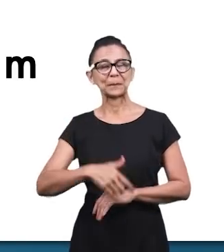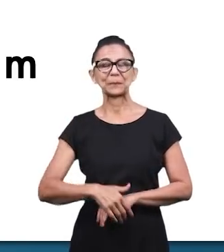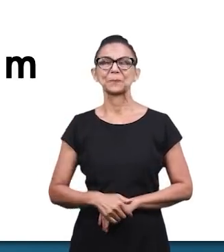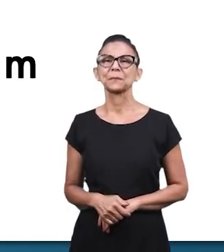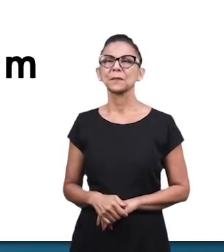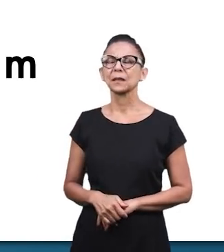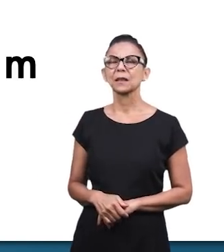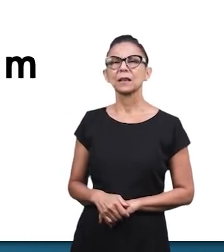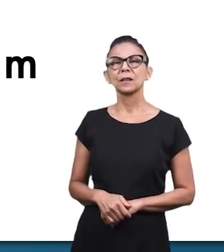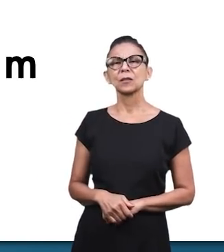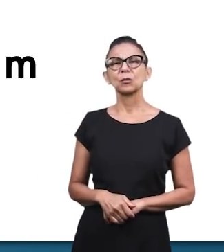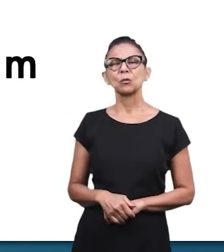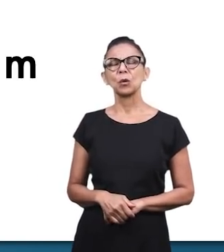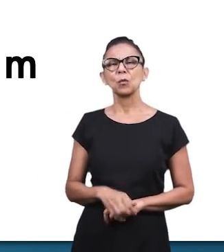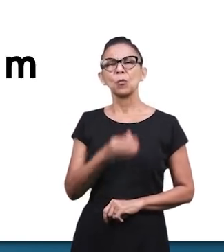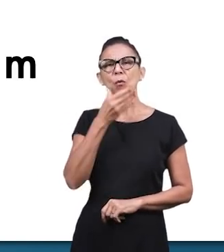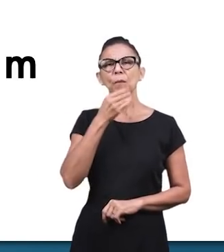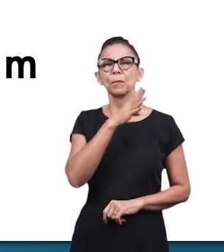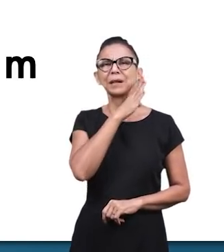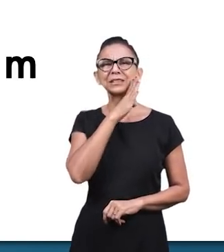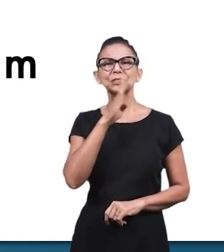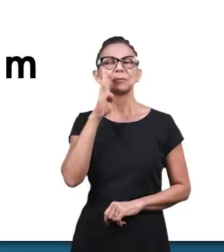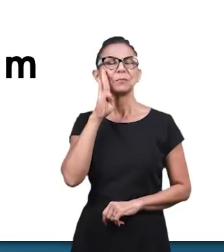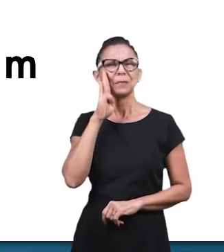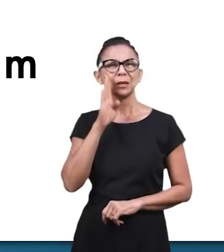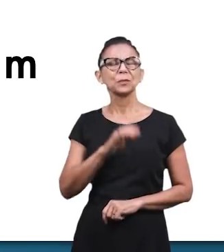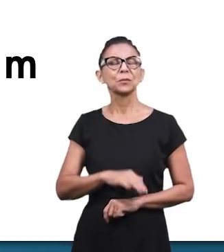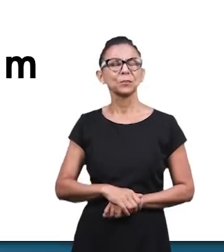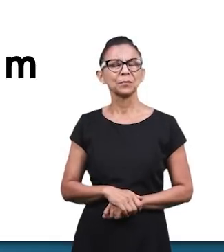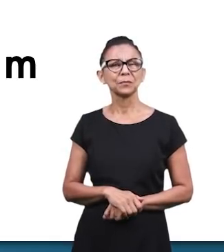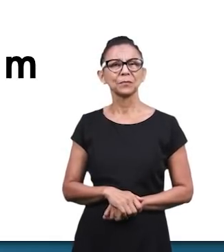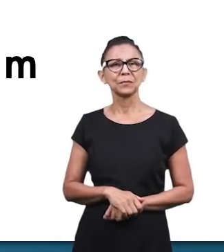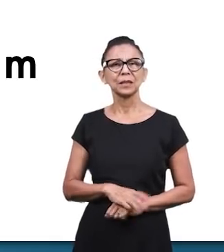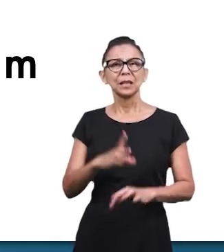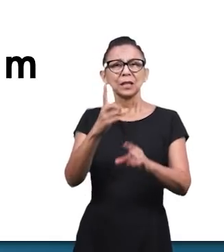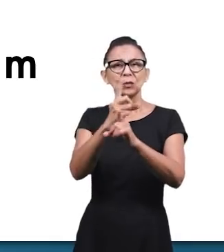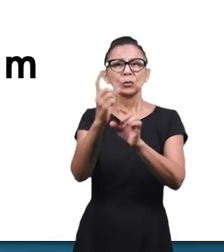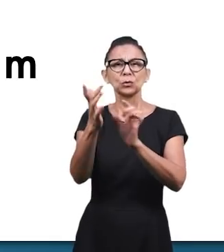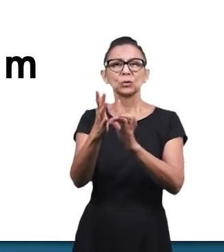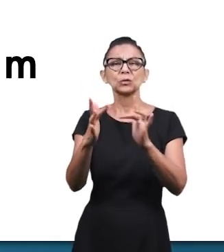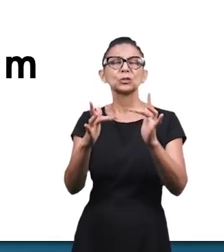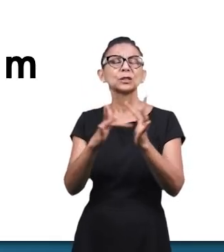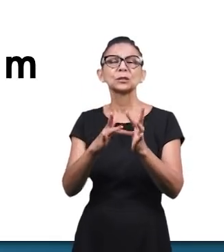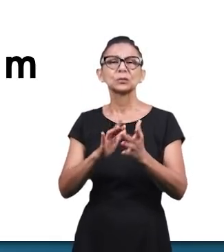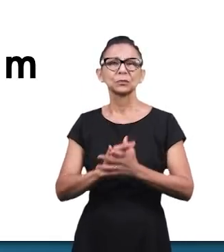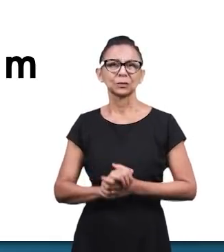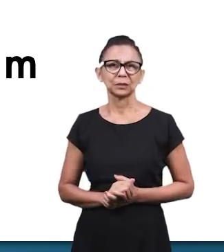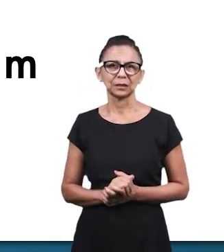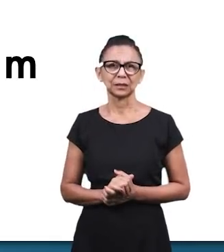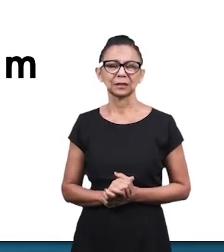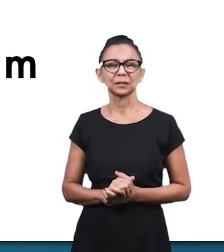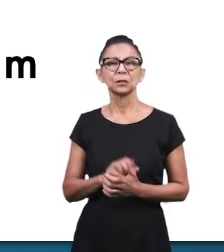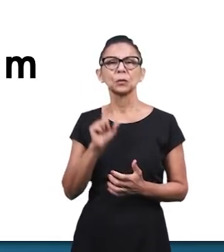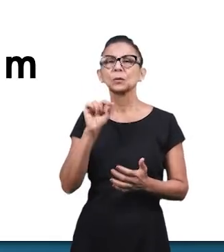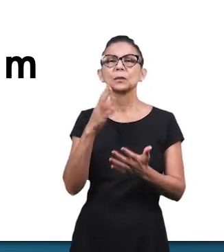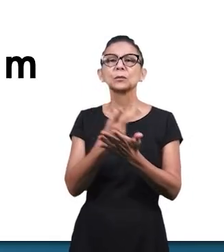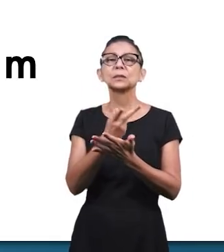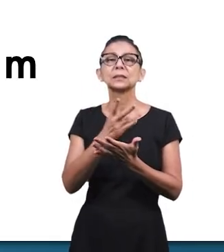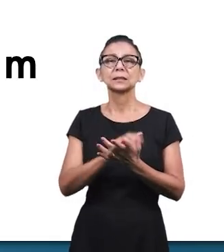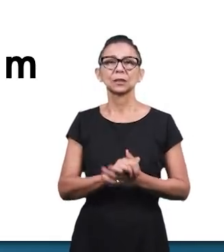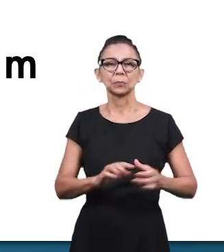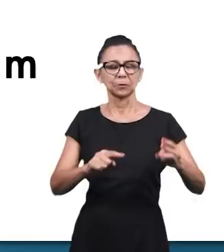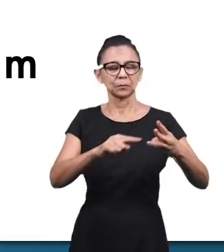qual era a real situação de Bartimeu no momento do encontro com o Senhor Jesus? Cite